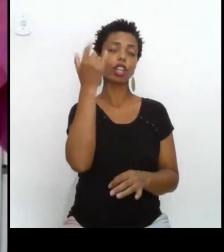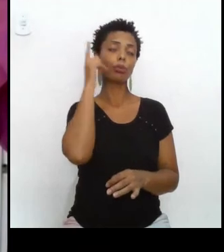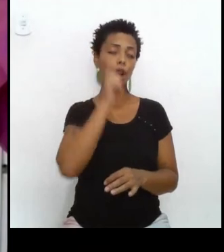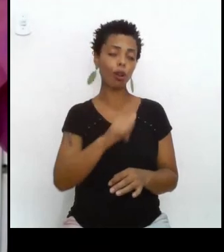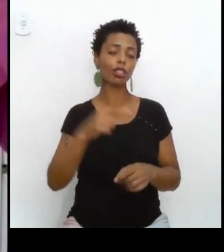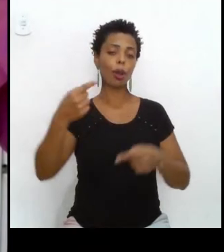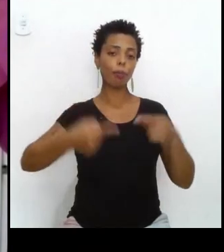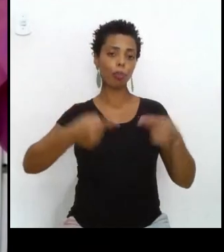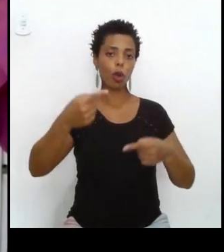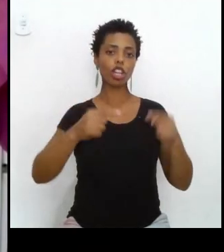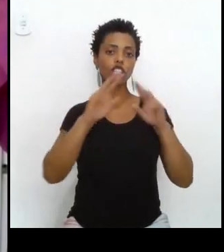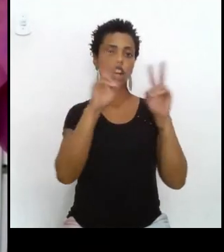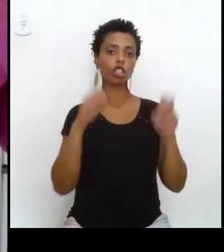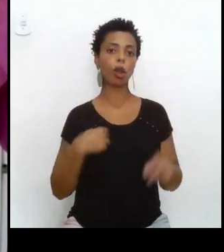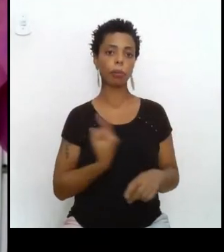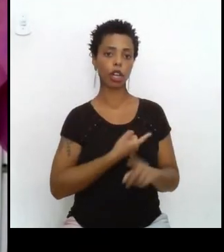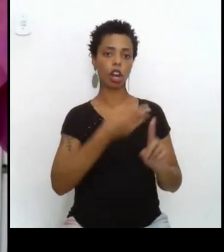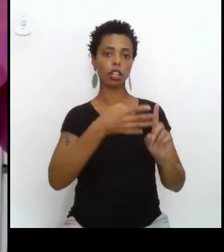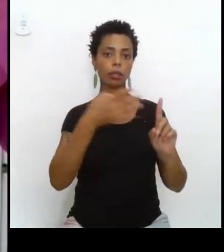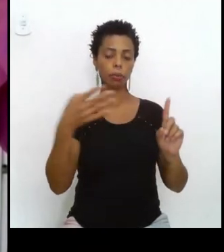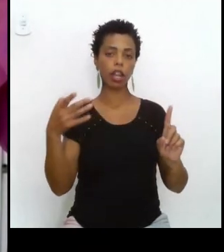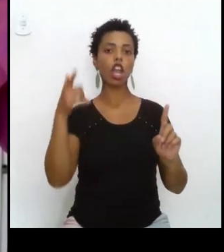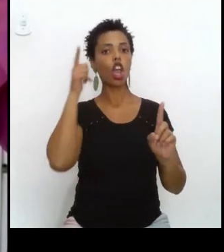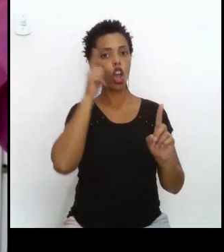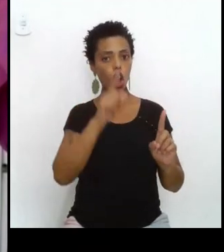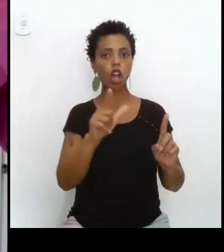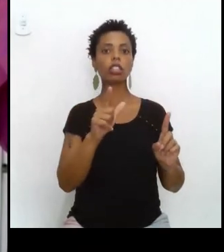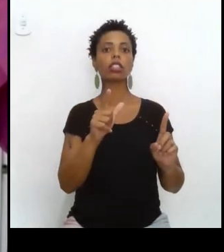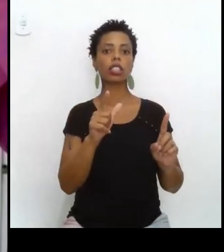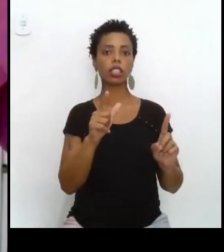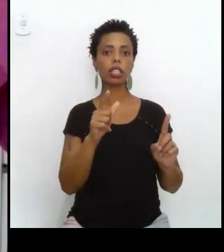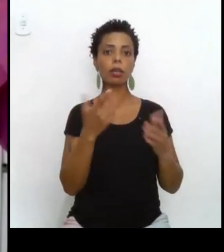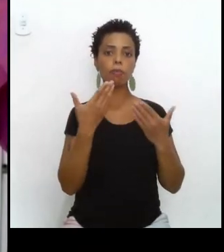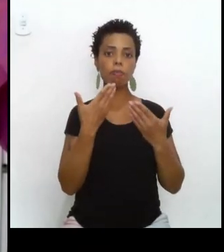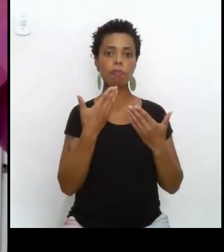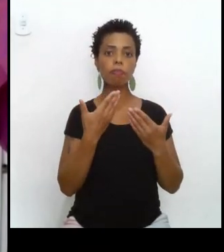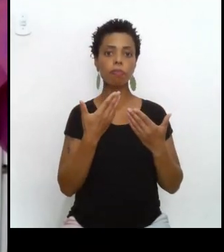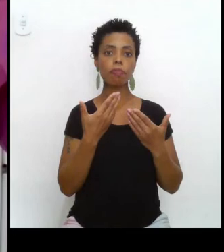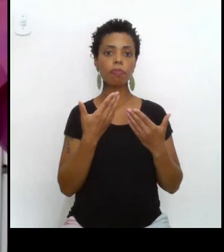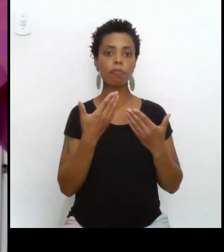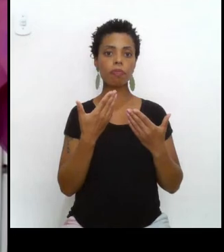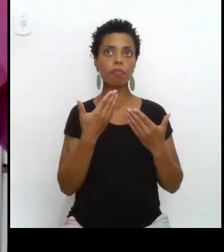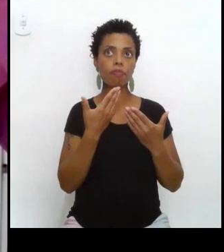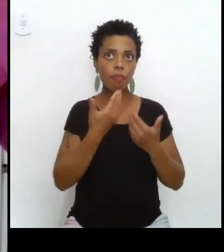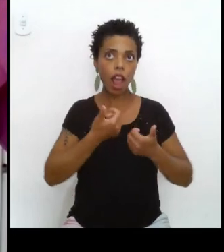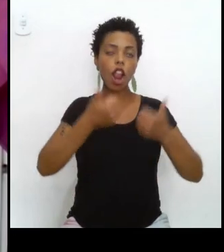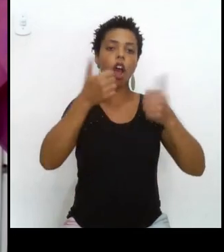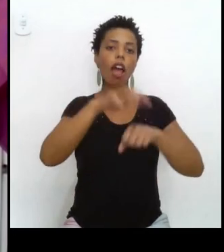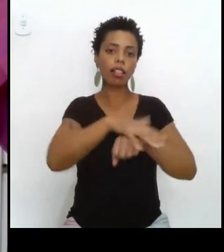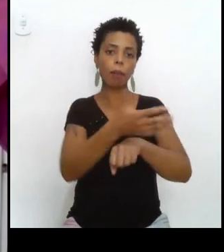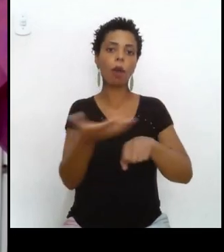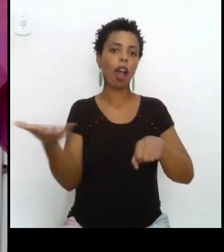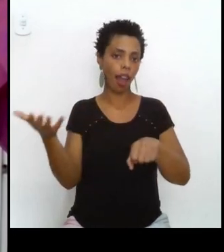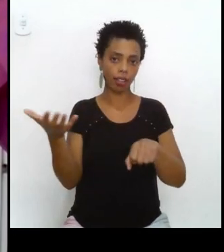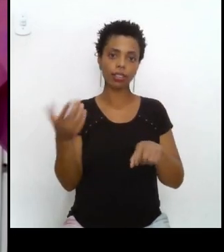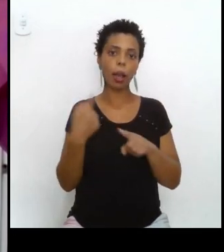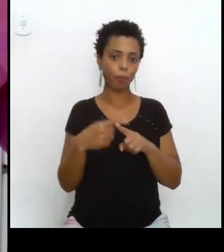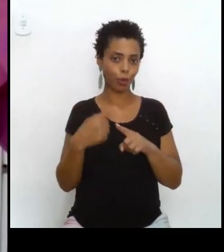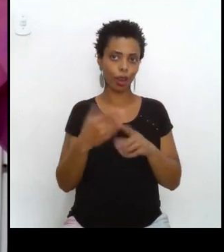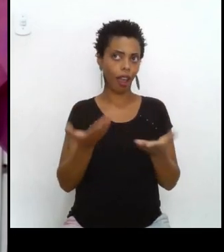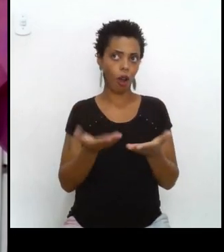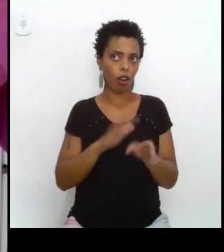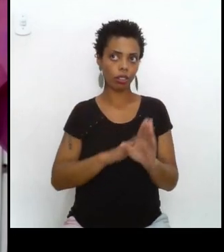nós LGBT Easy em avançar as causas é mais demográficas digamos assim e estamos em tempos onde